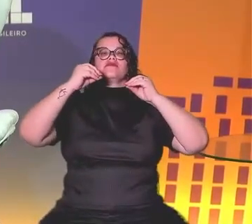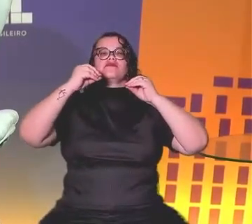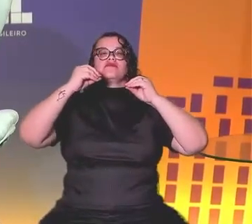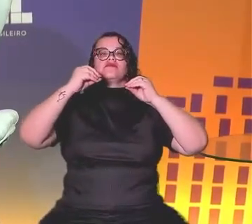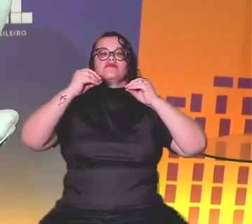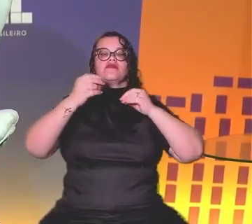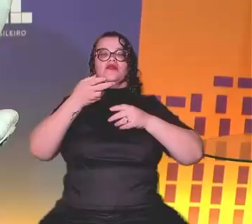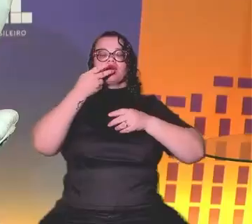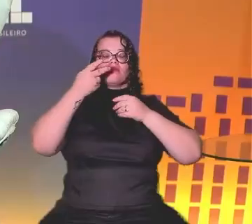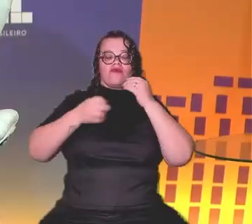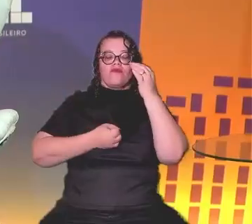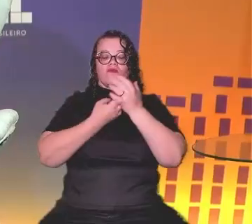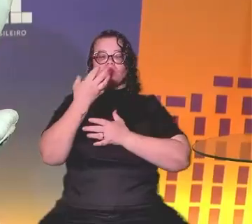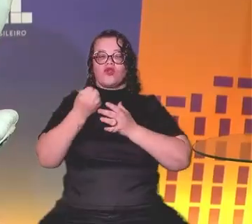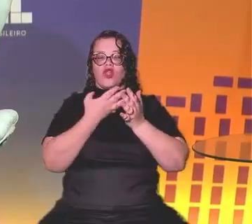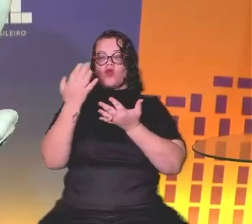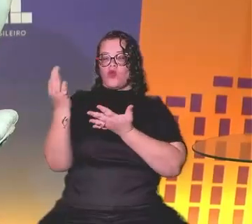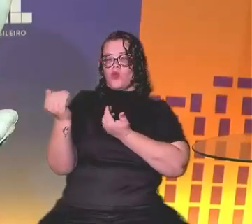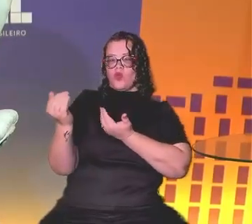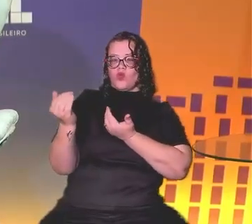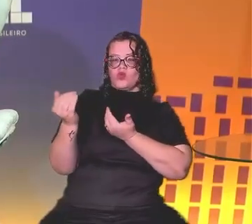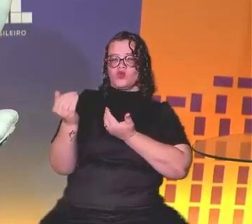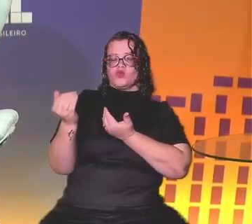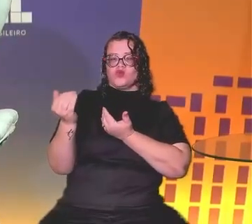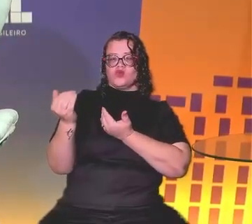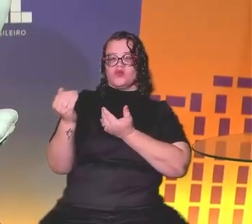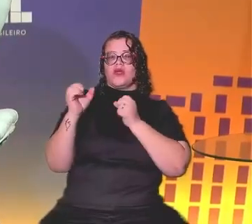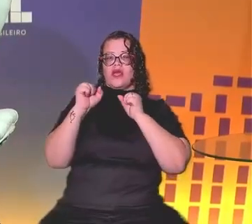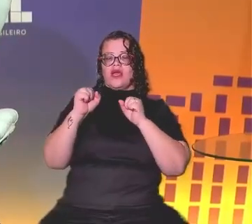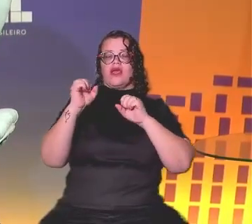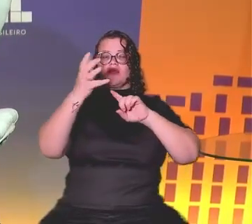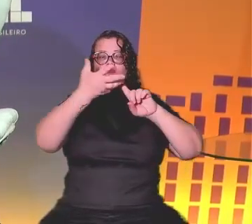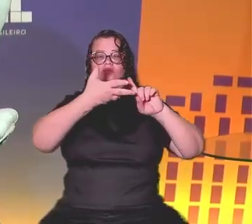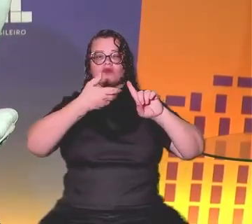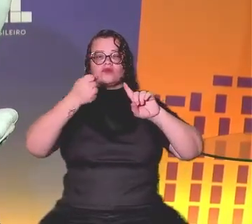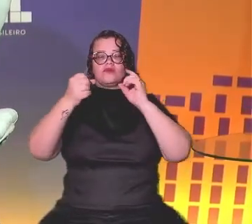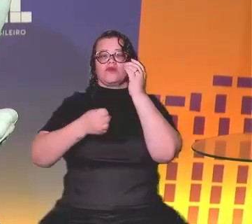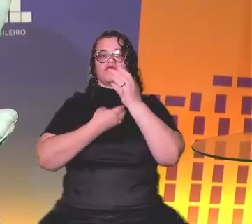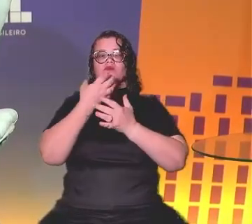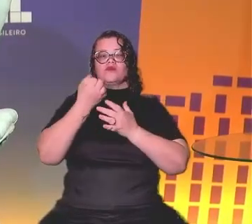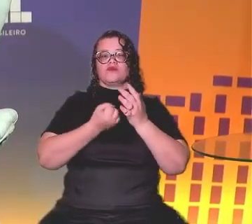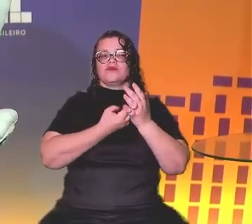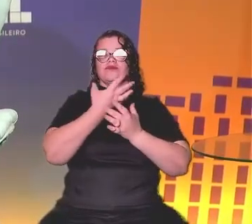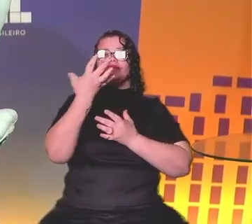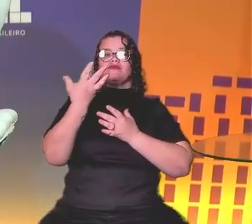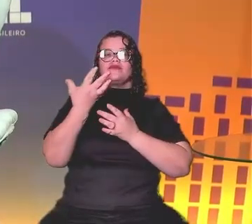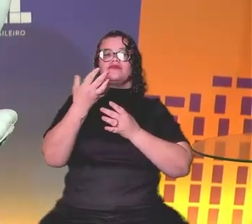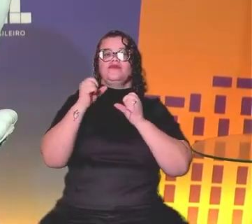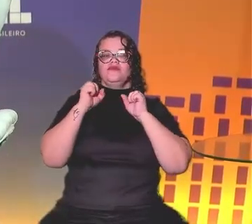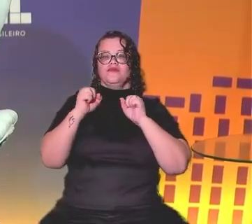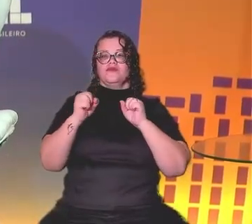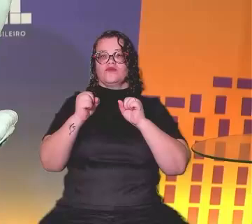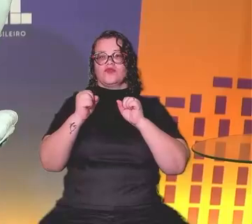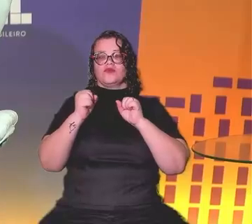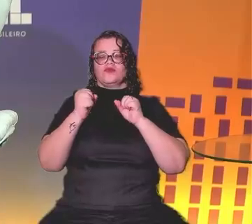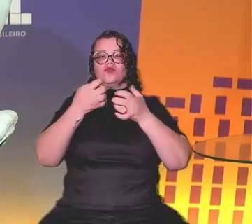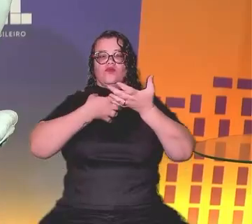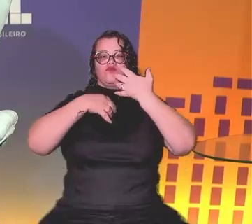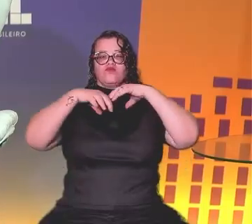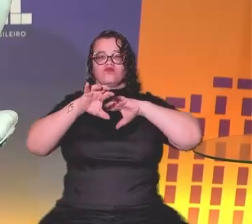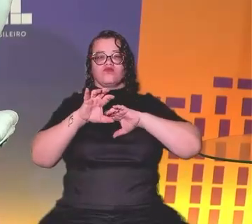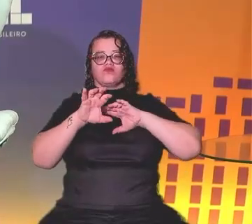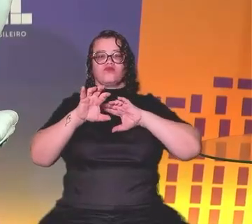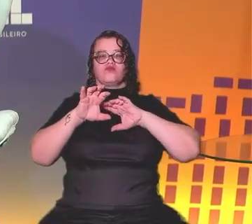nesse mundo é a gente usar a nossa dor para curar a dor do outro, sabe? E a gente